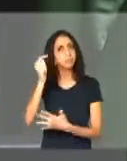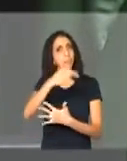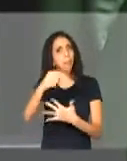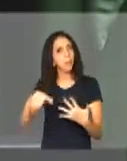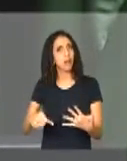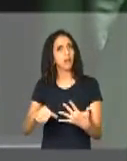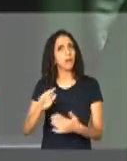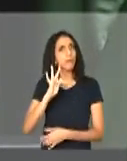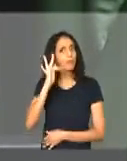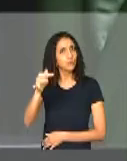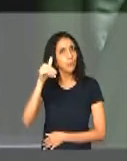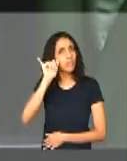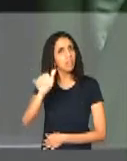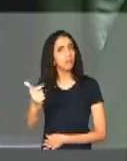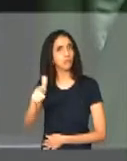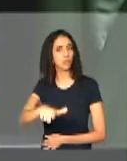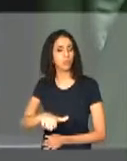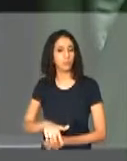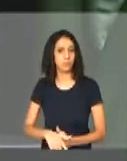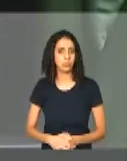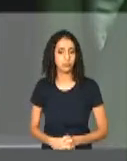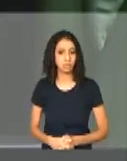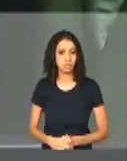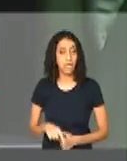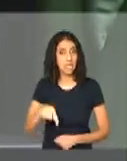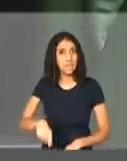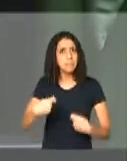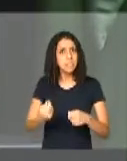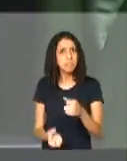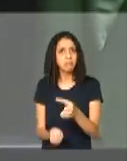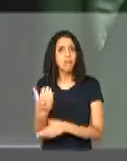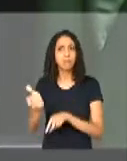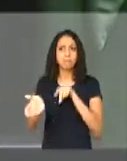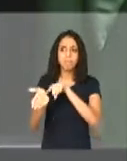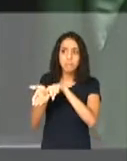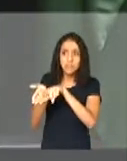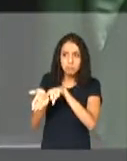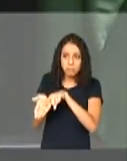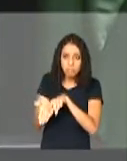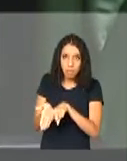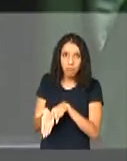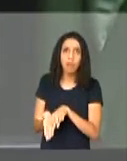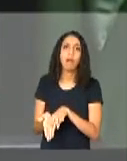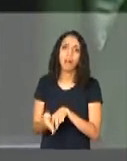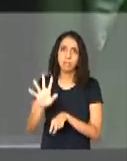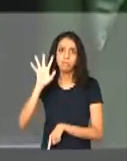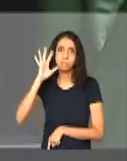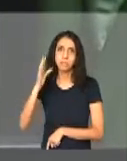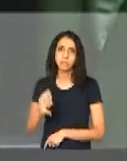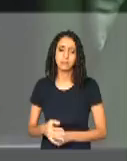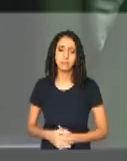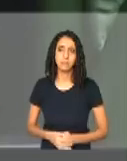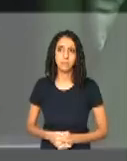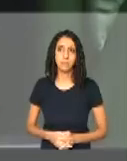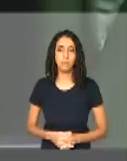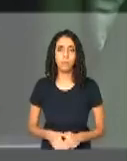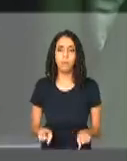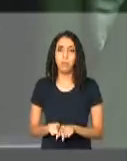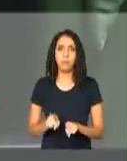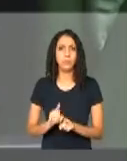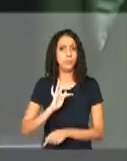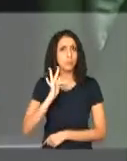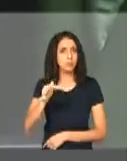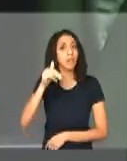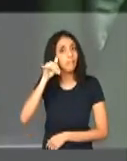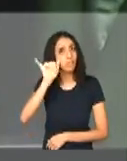mais aconteça. E que esta casa, em CPI, possa fazer com que essas providências aconteçam. E que isso nunca